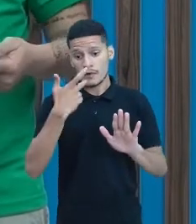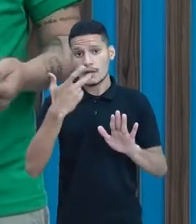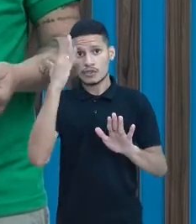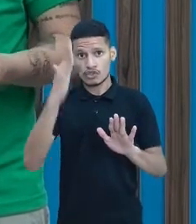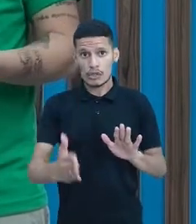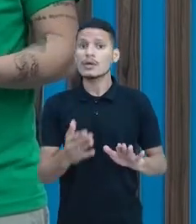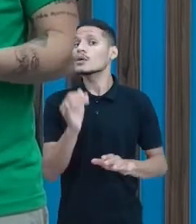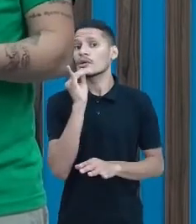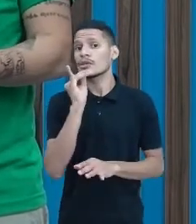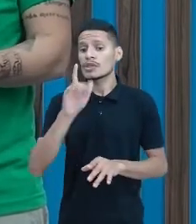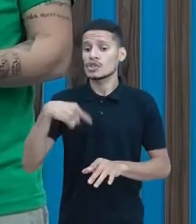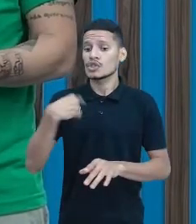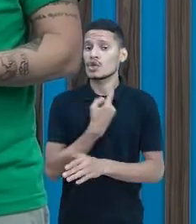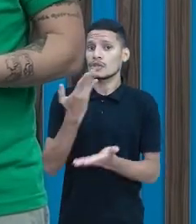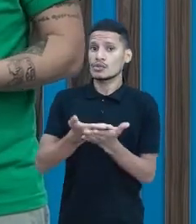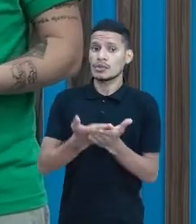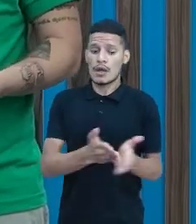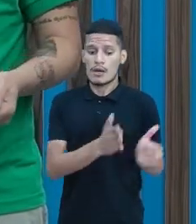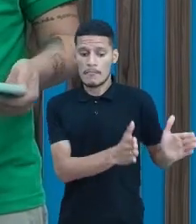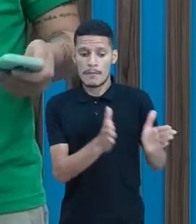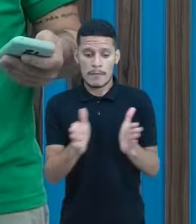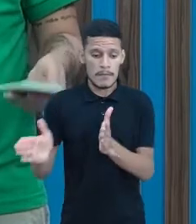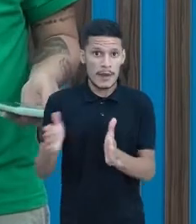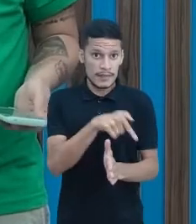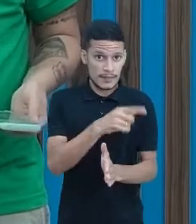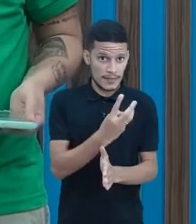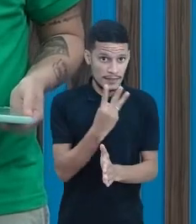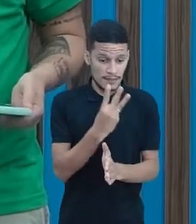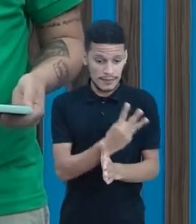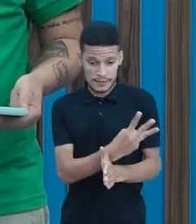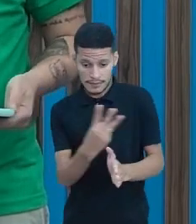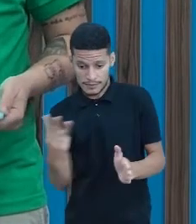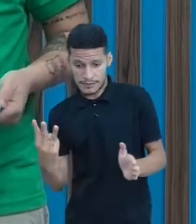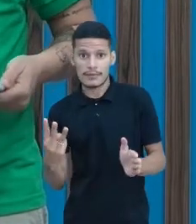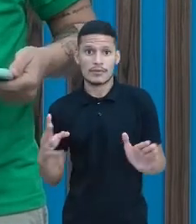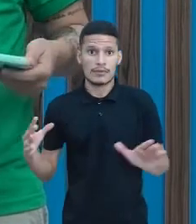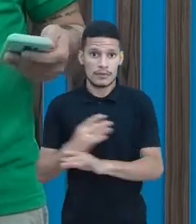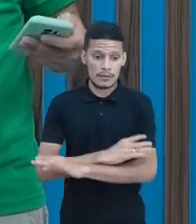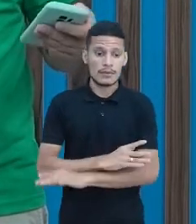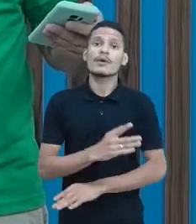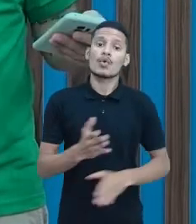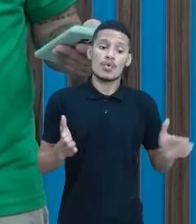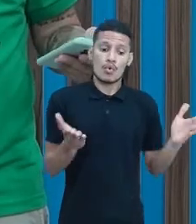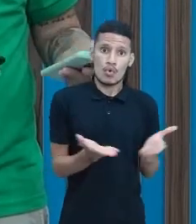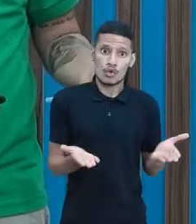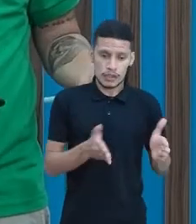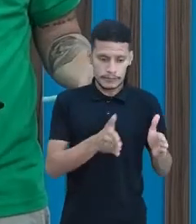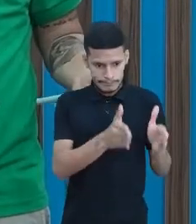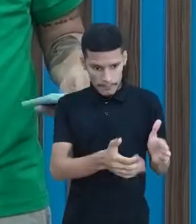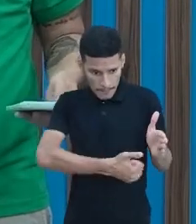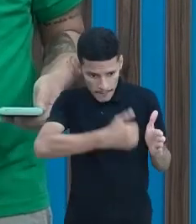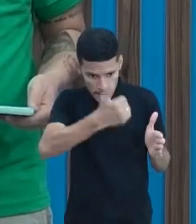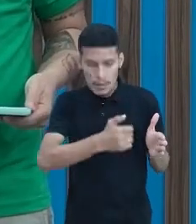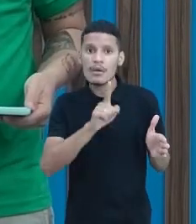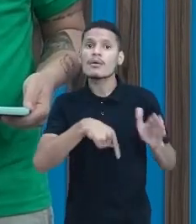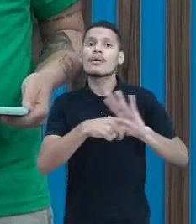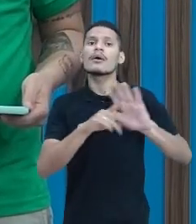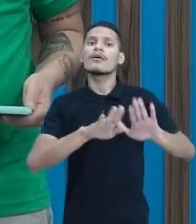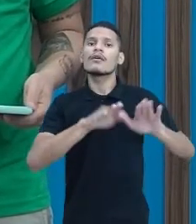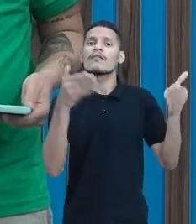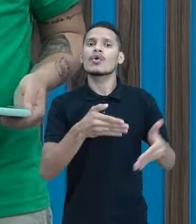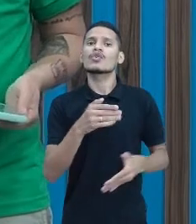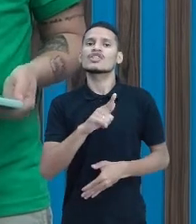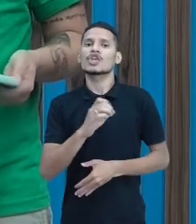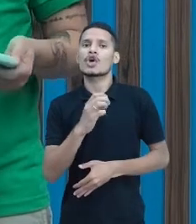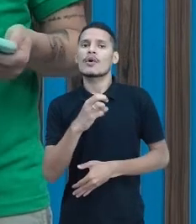gente vai trabalhar nessas 3 aulas, né, hoje a primeira das 3 aulas, trabalhando temas de geometria, onde a gente vai relembrar